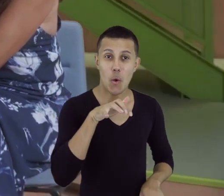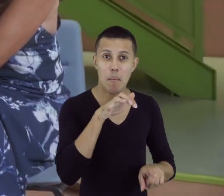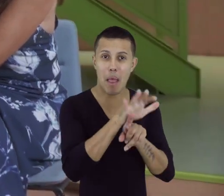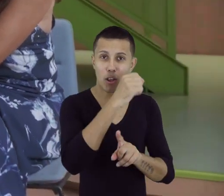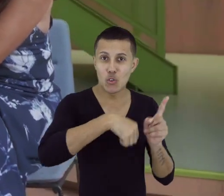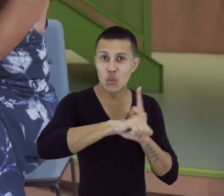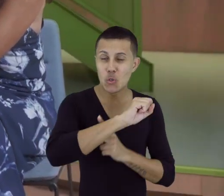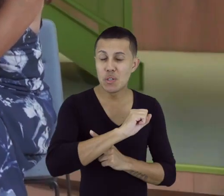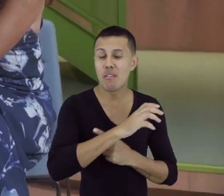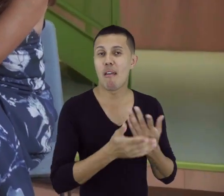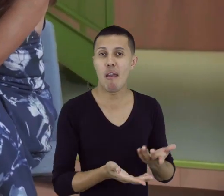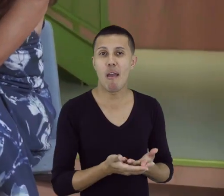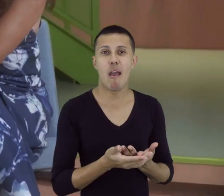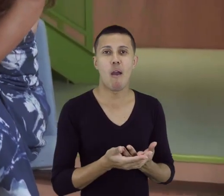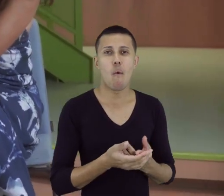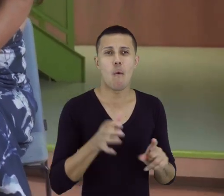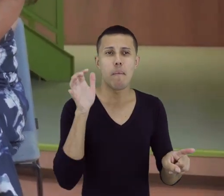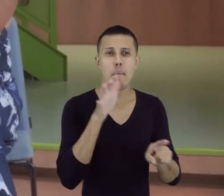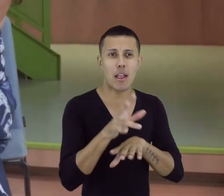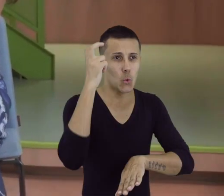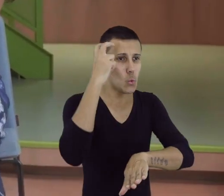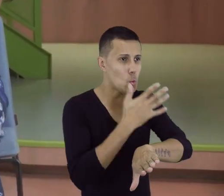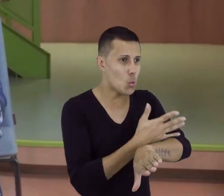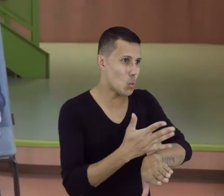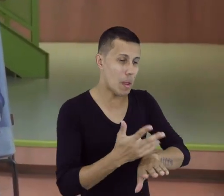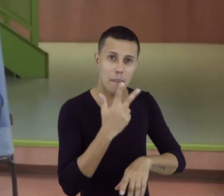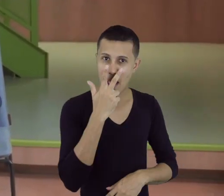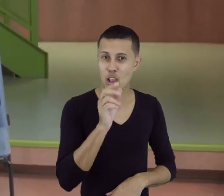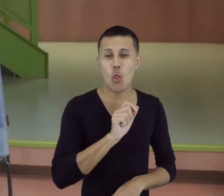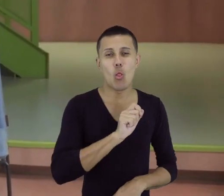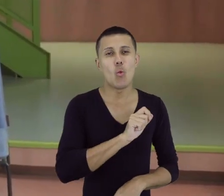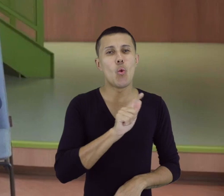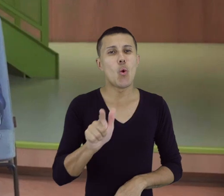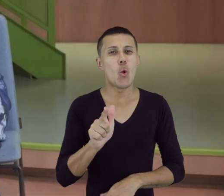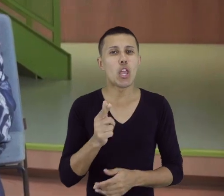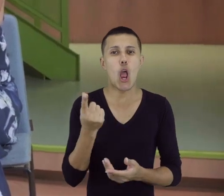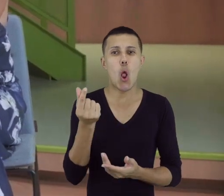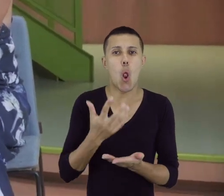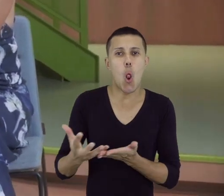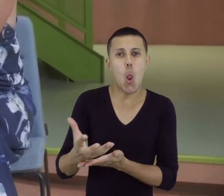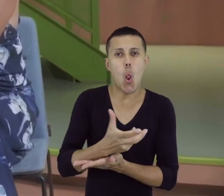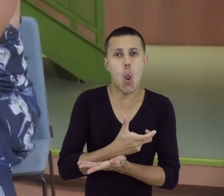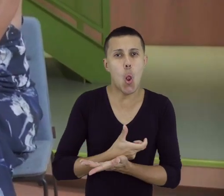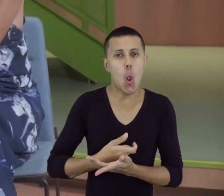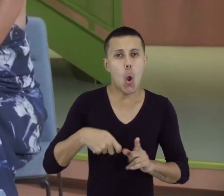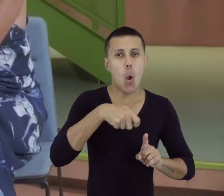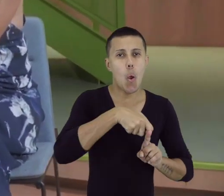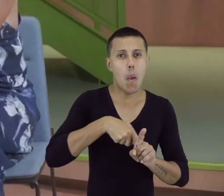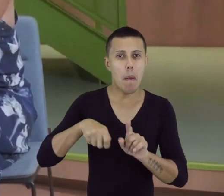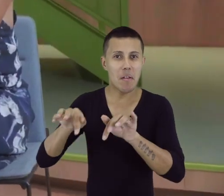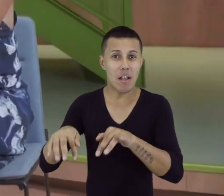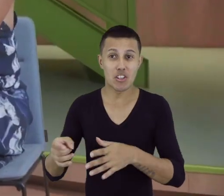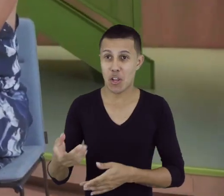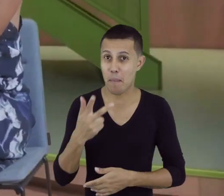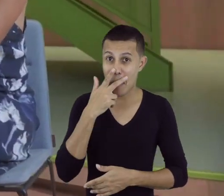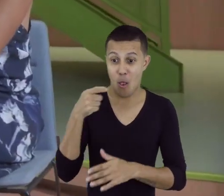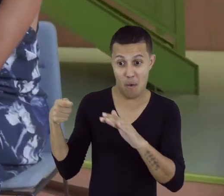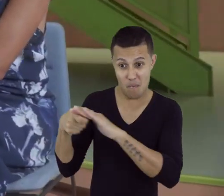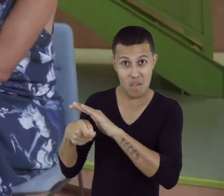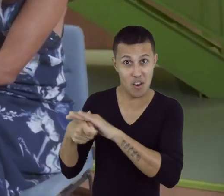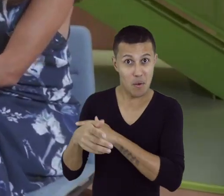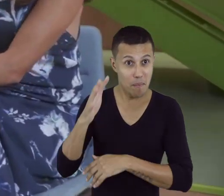esse impacto social, esse impacto cultural, mais do que simplesmente o lucro no fim do mês, né? Que é o que a gente via que era só o que contava